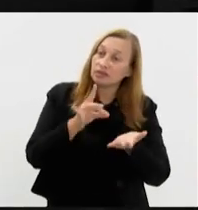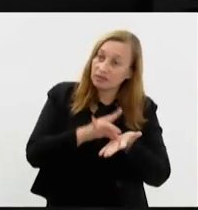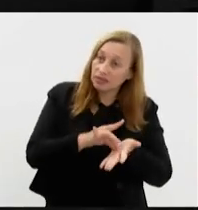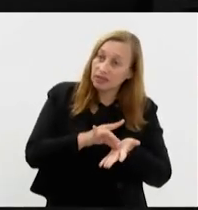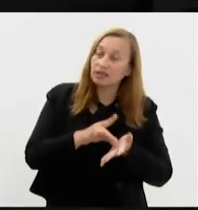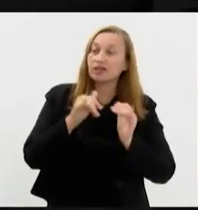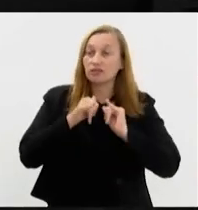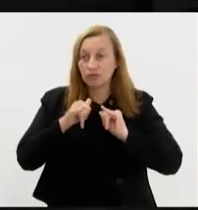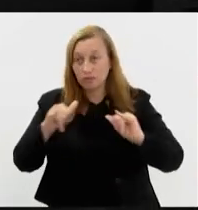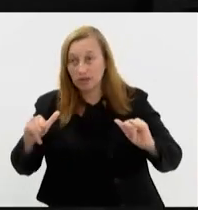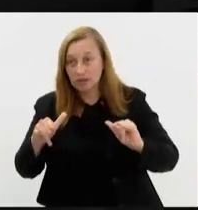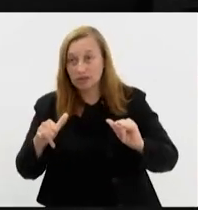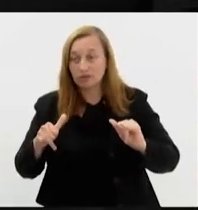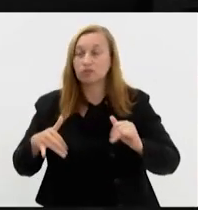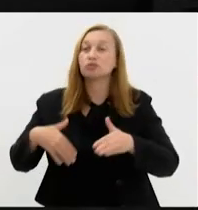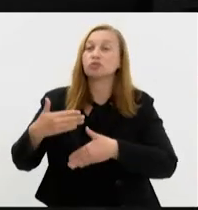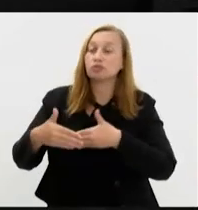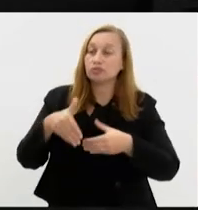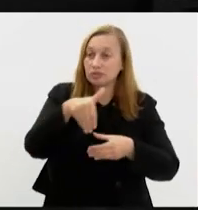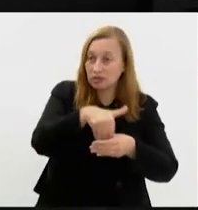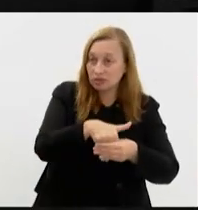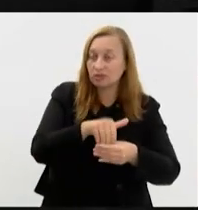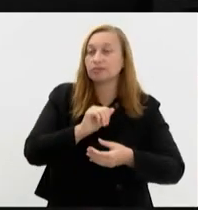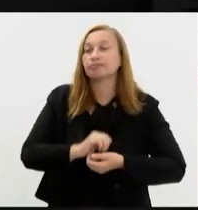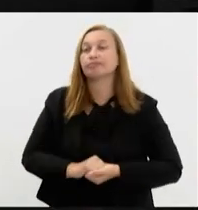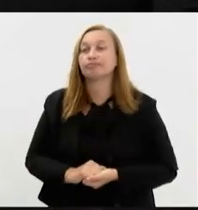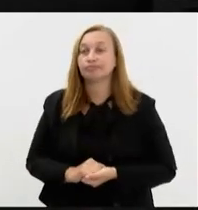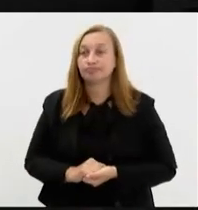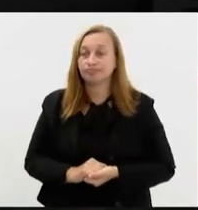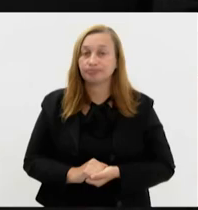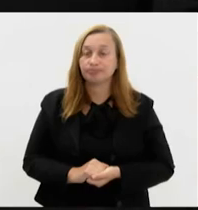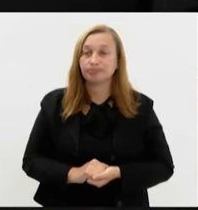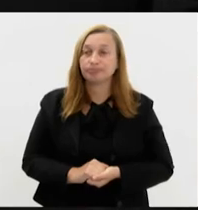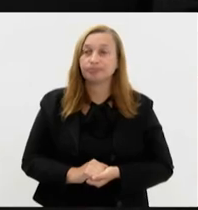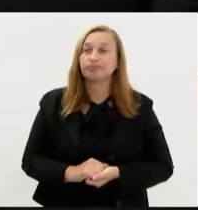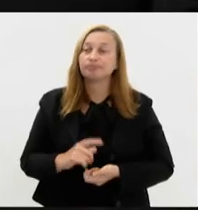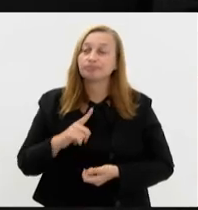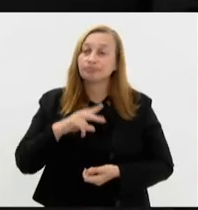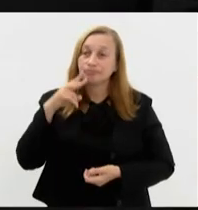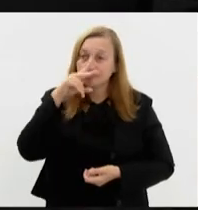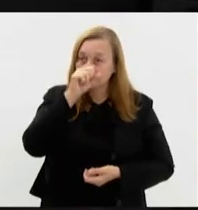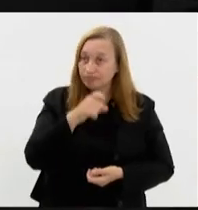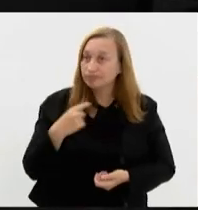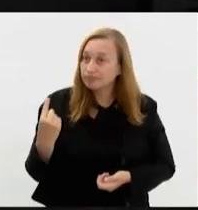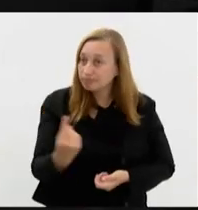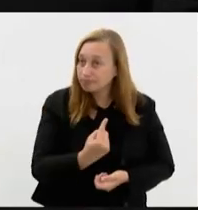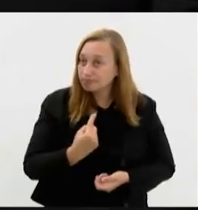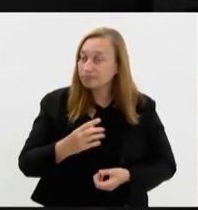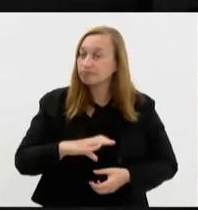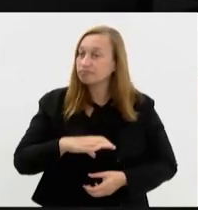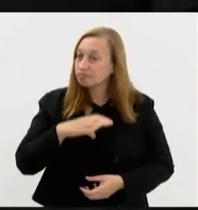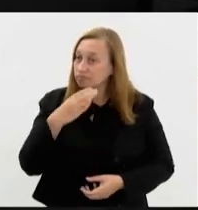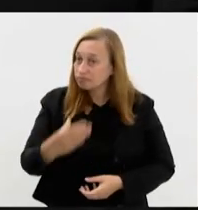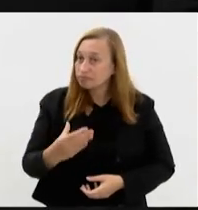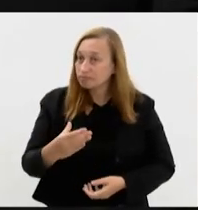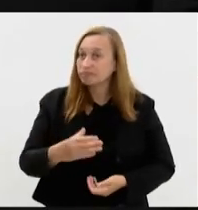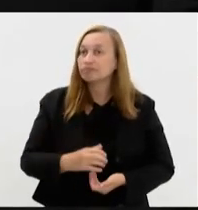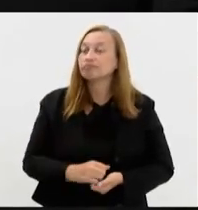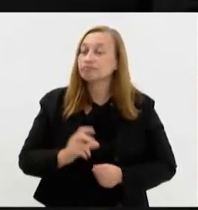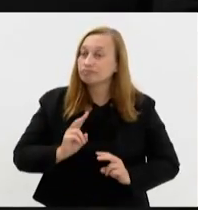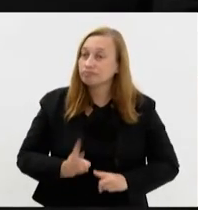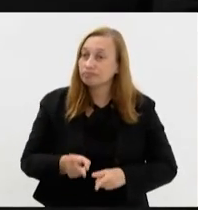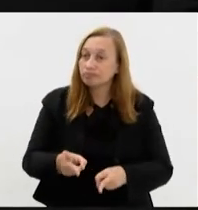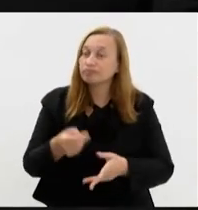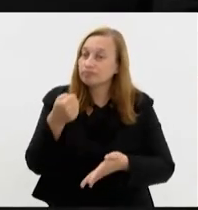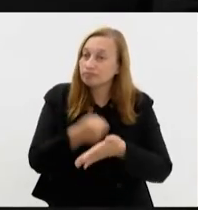informativa no no processo eleitoral que a gente tenha força né e coragem para sempre